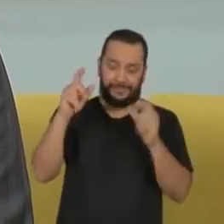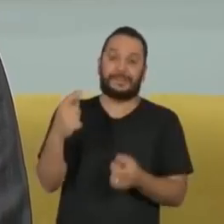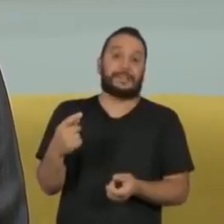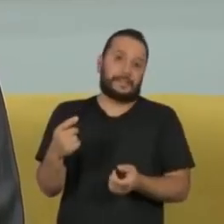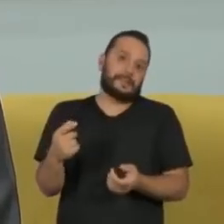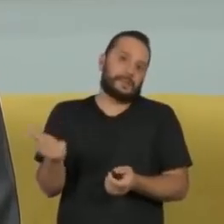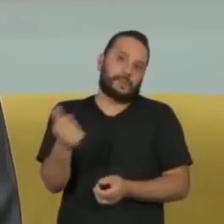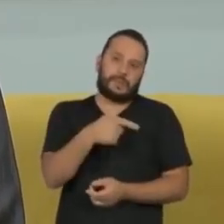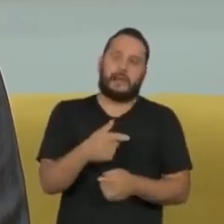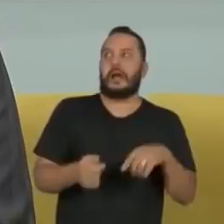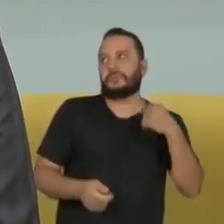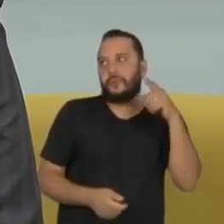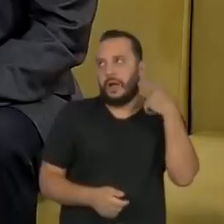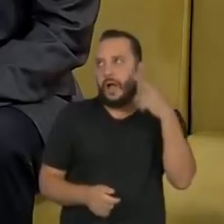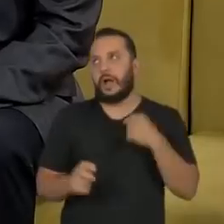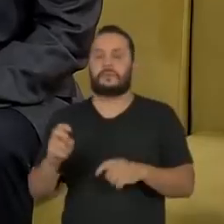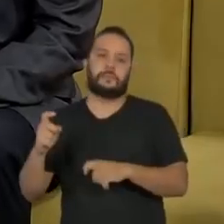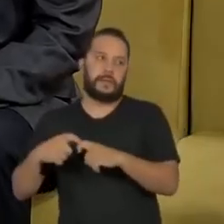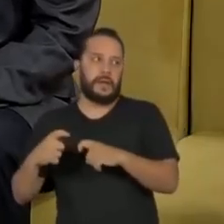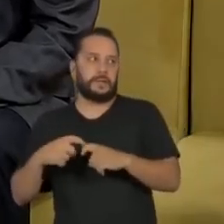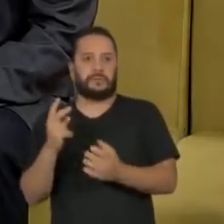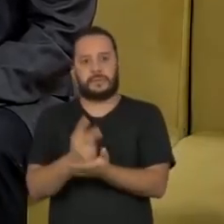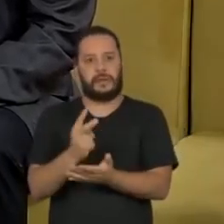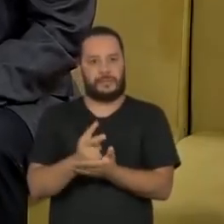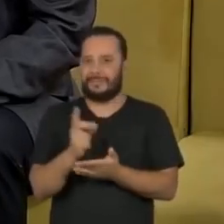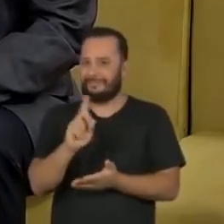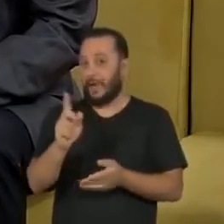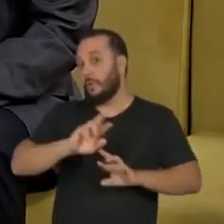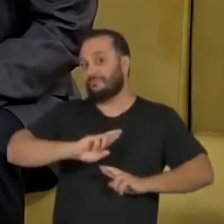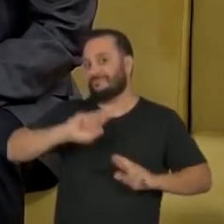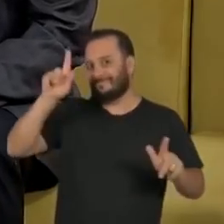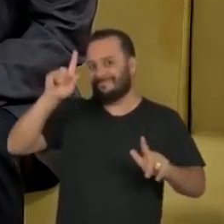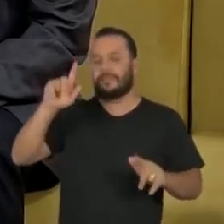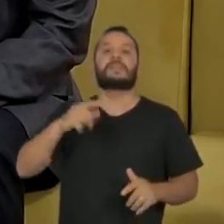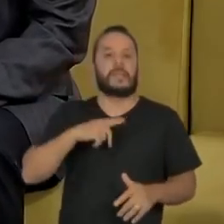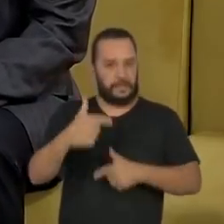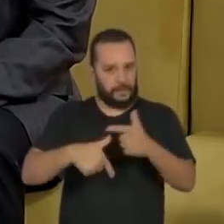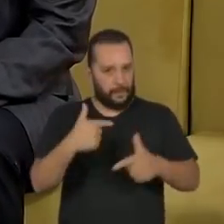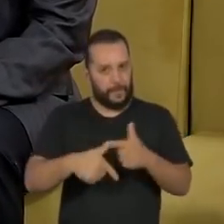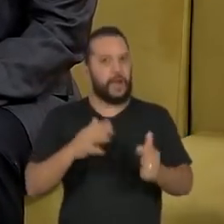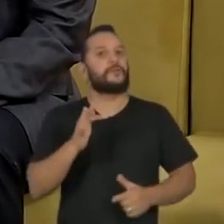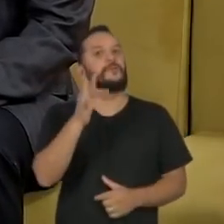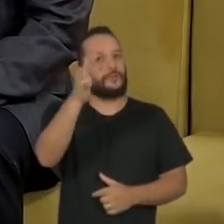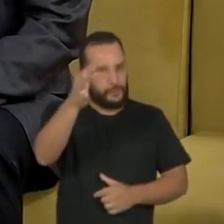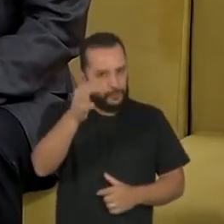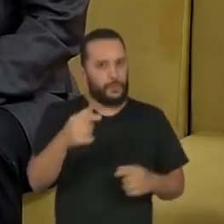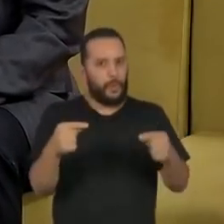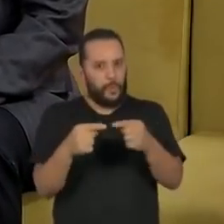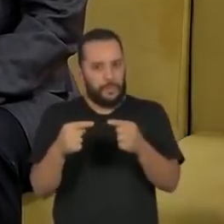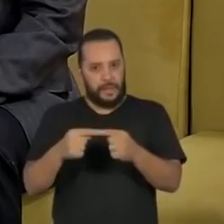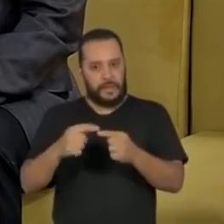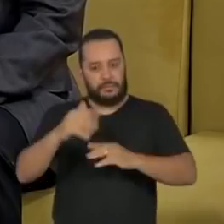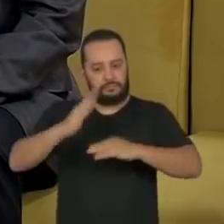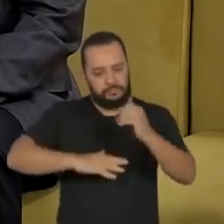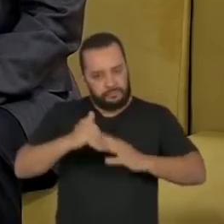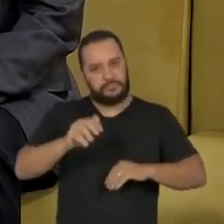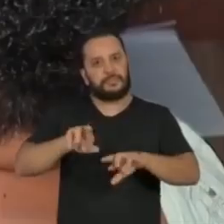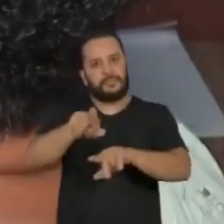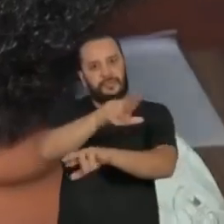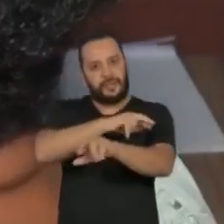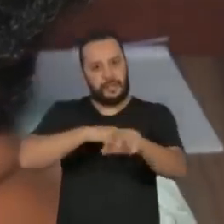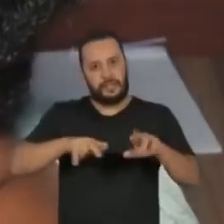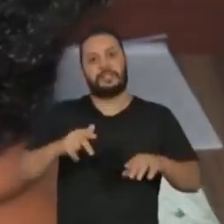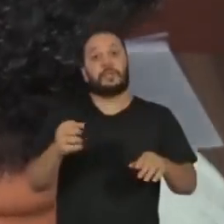que advogado ou médico. E as chamadas carreiras do futuro combinam habilidades diferentes em novas